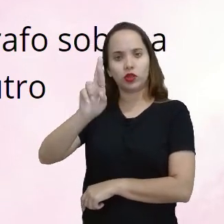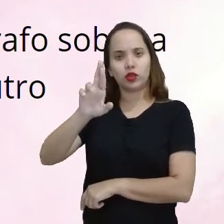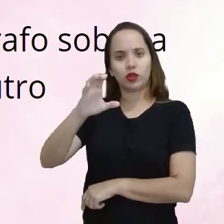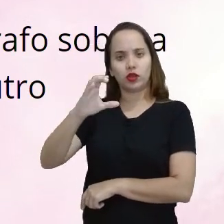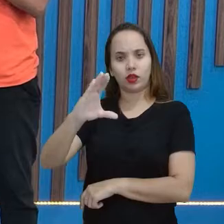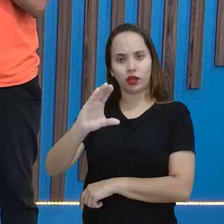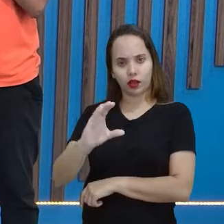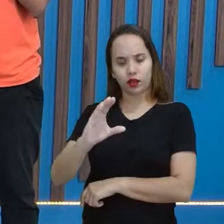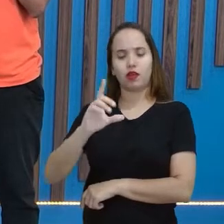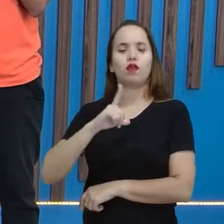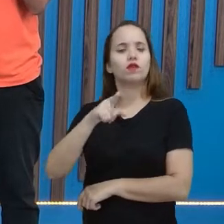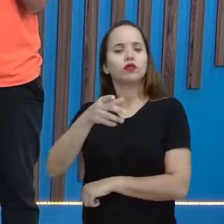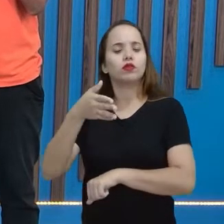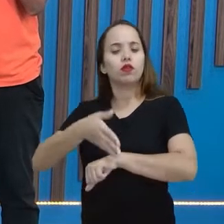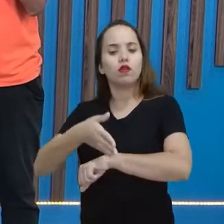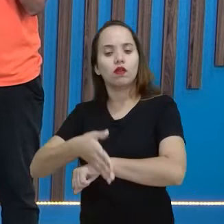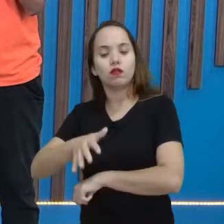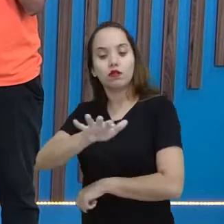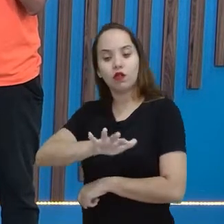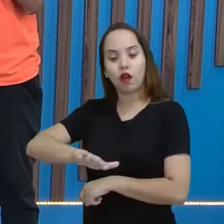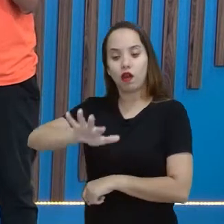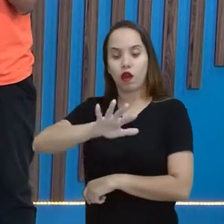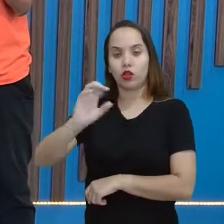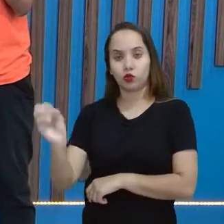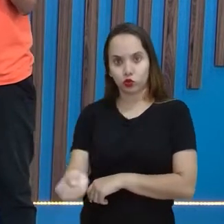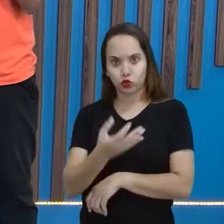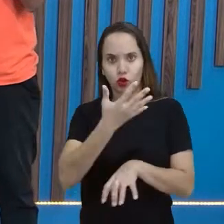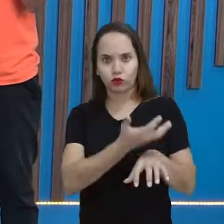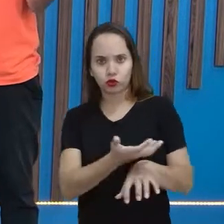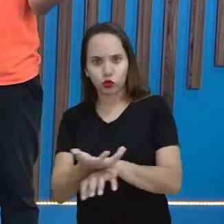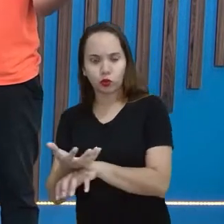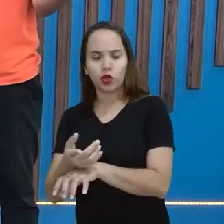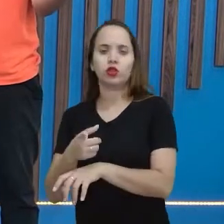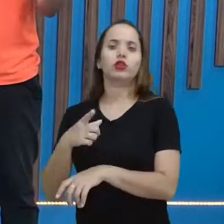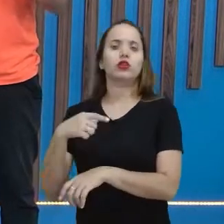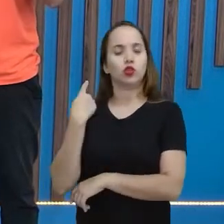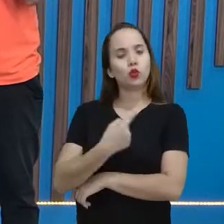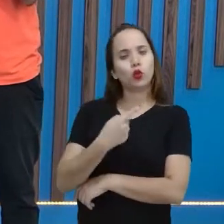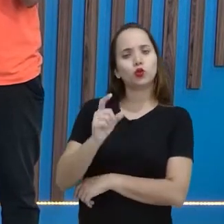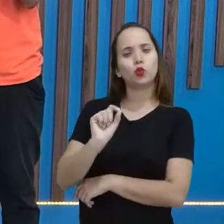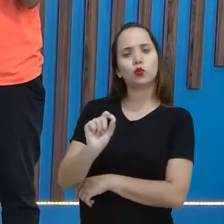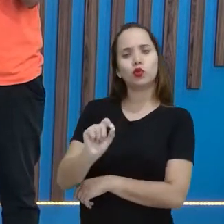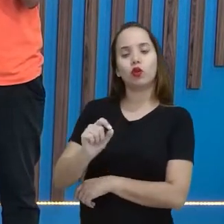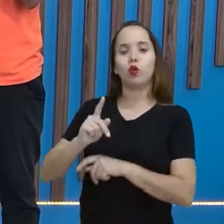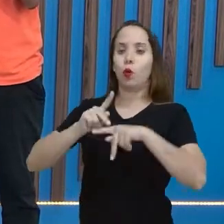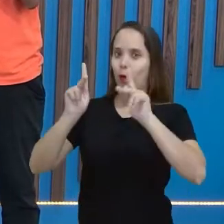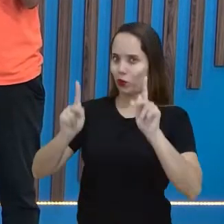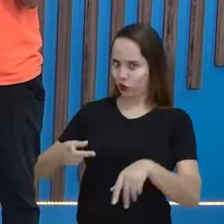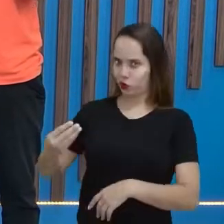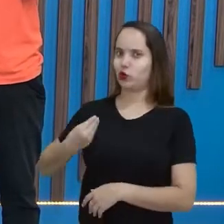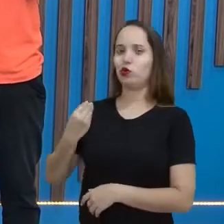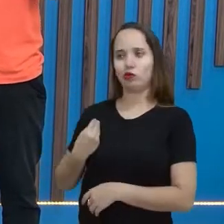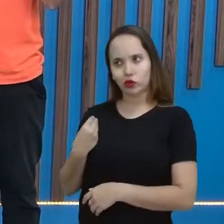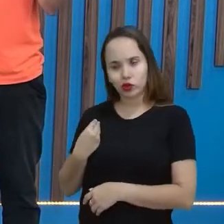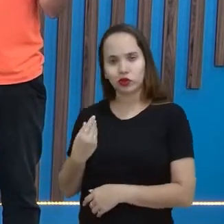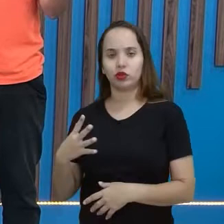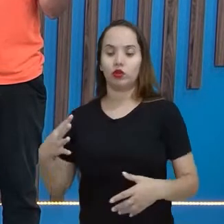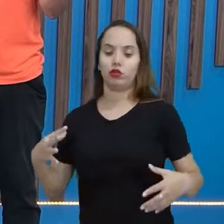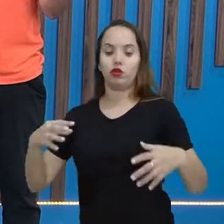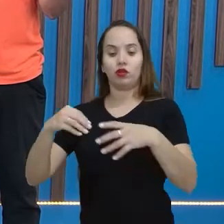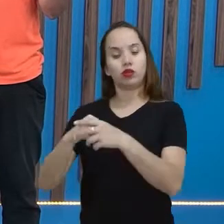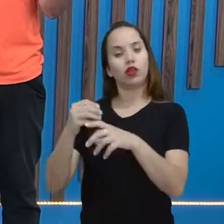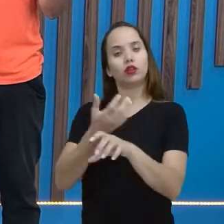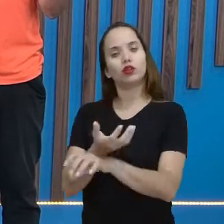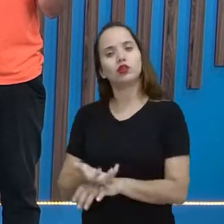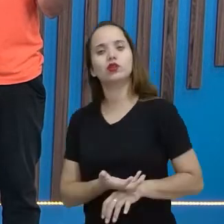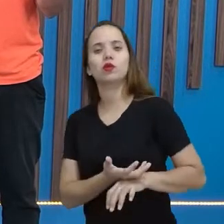acesso à área, né, dos novos componentes. E aí nós somos o quê? Nós estamos falando de projeto de vida. Dentro da